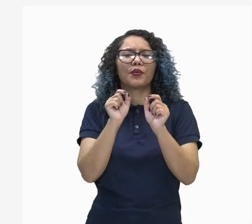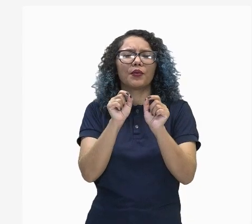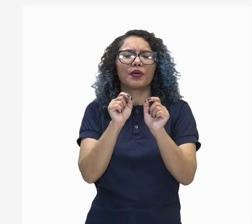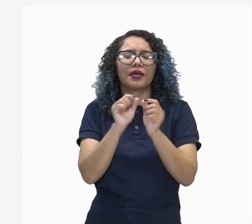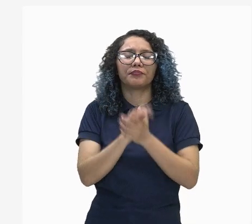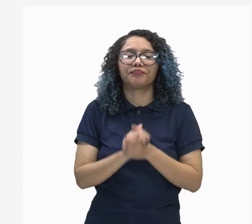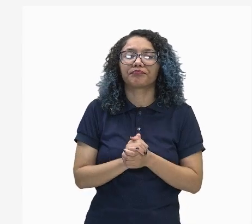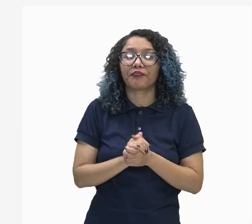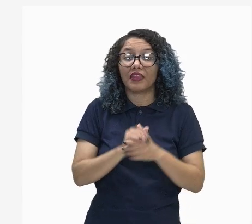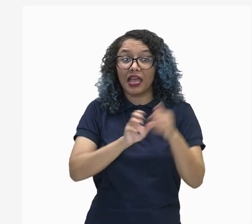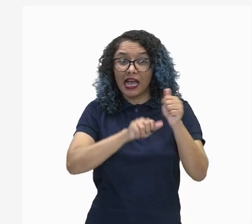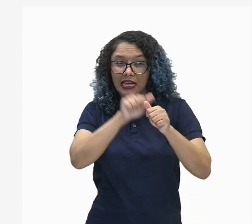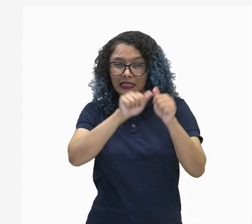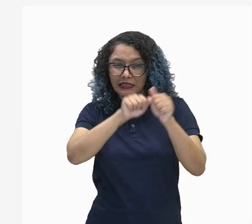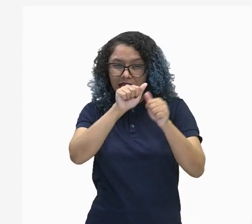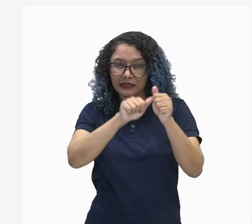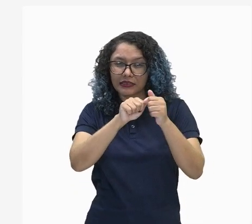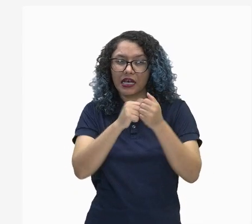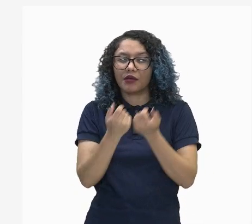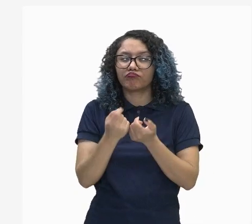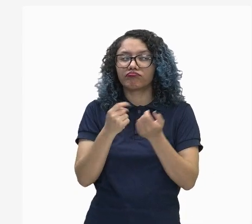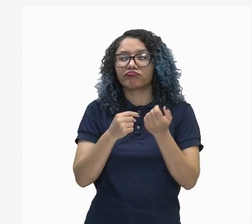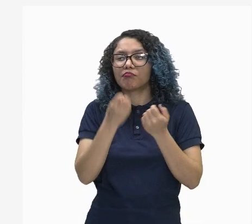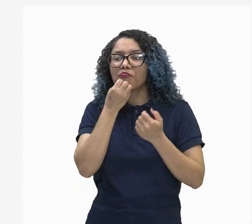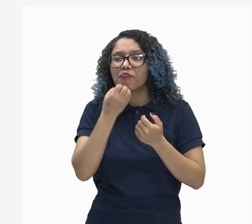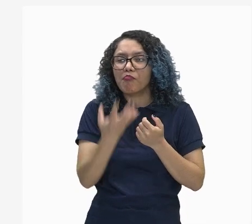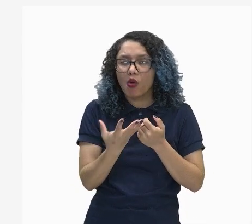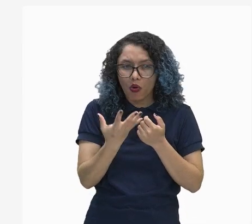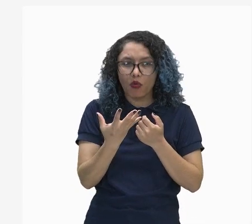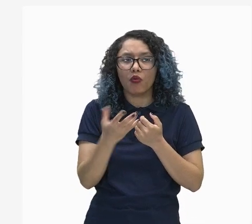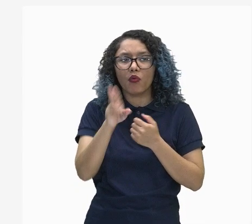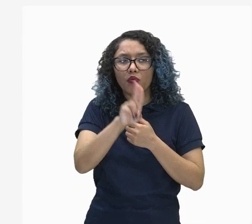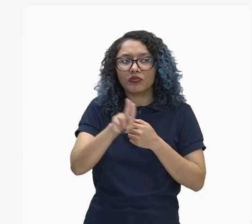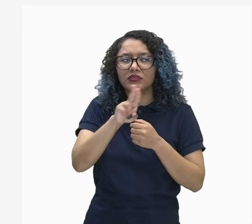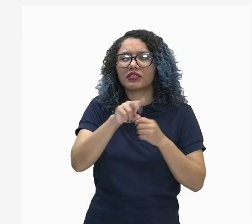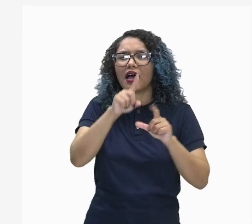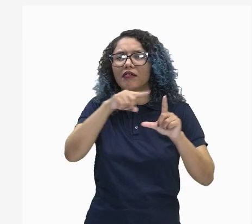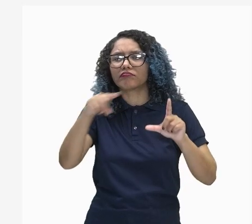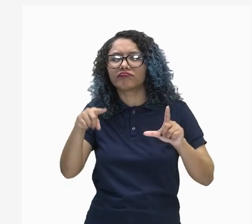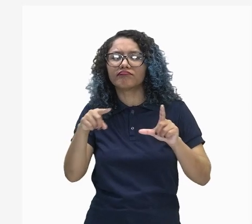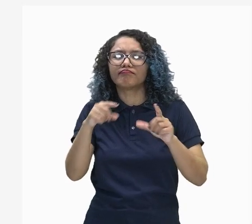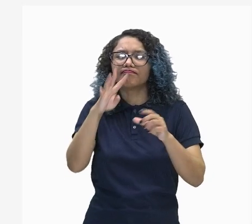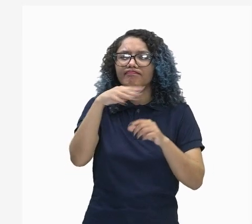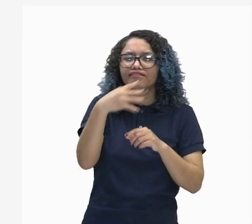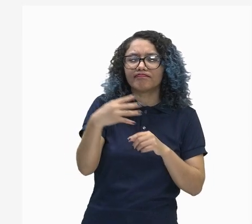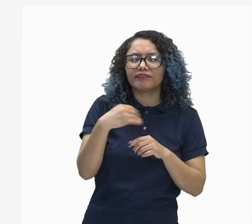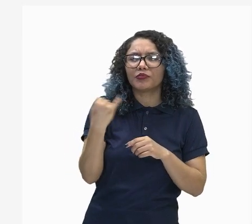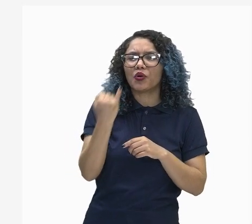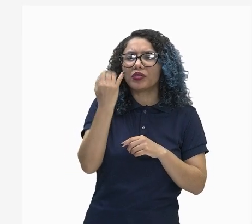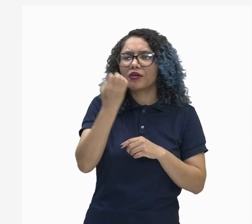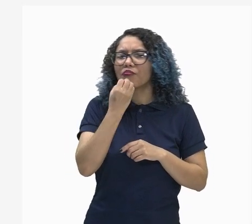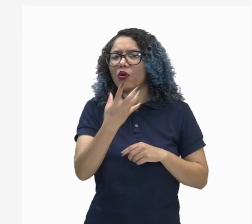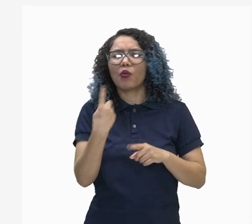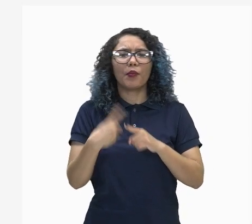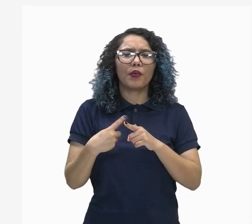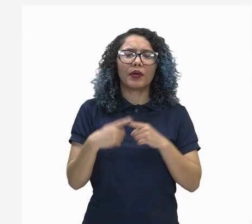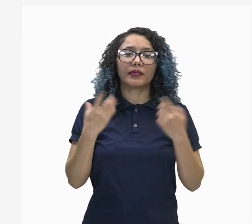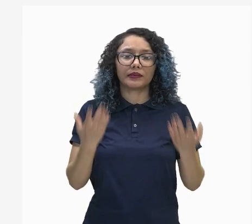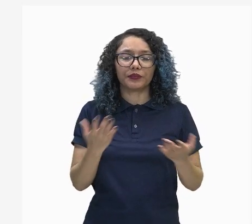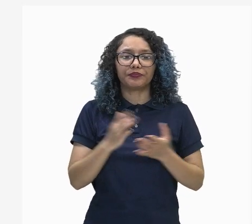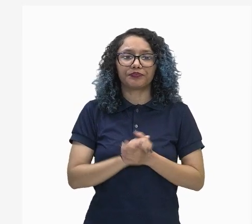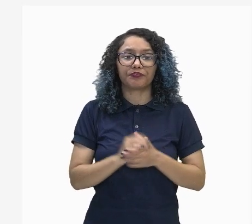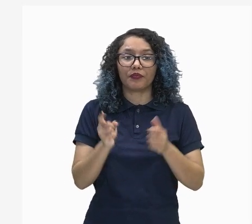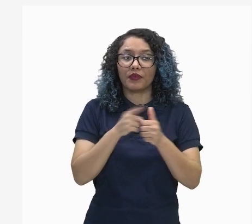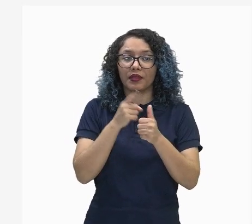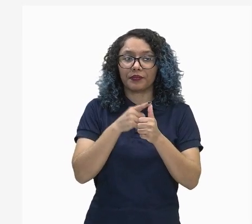benefícios do uso de gráficos e tabelas. Por que eles são tão importantes? Primeiro aspecto aí é que eles